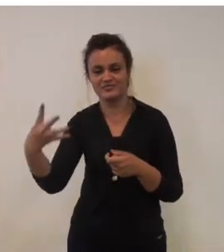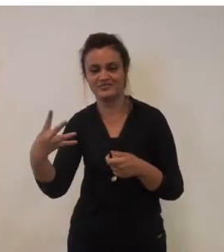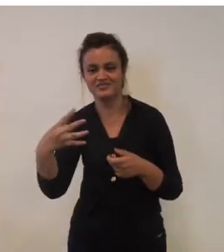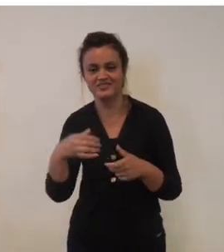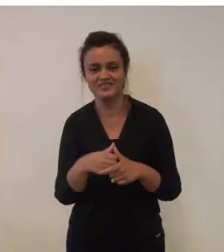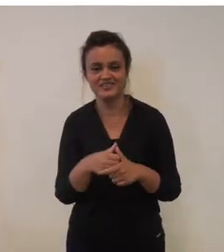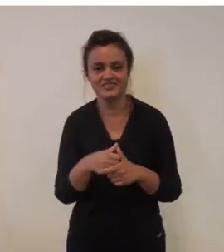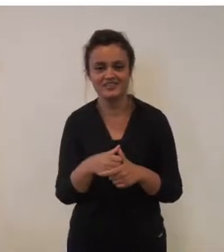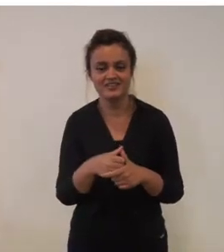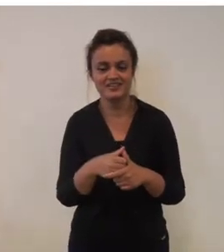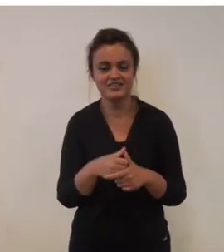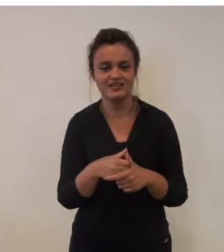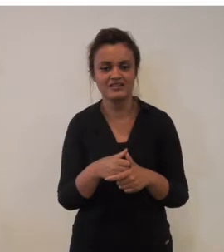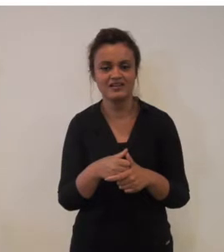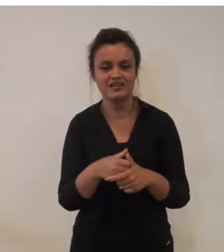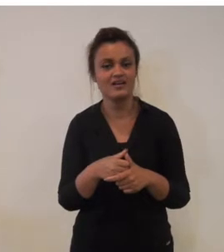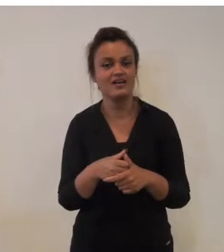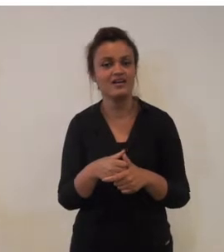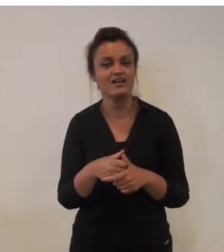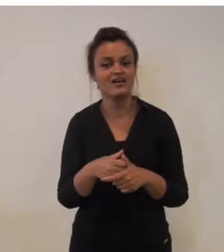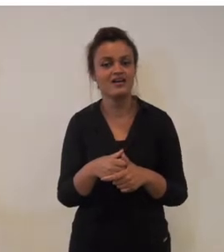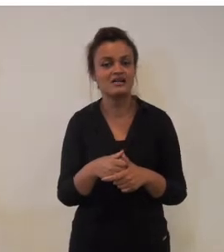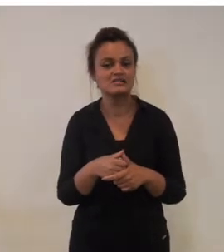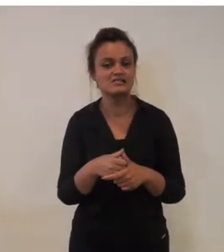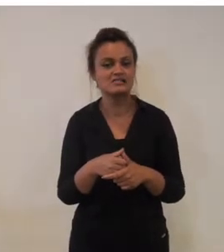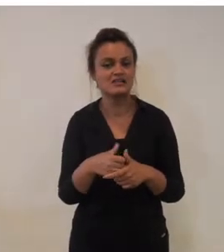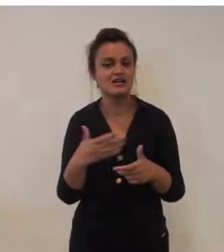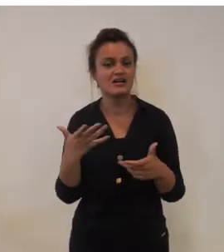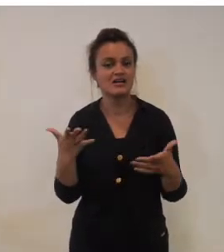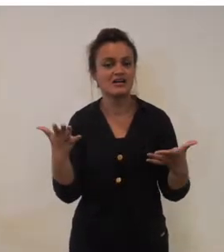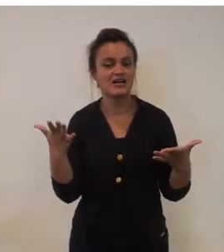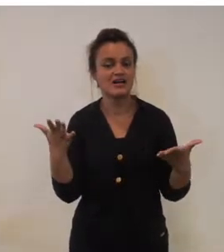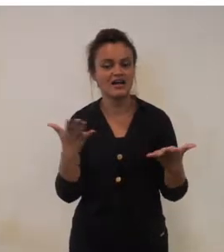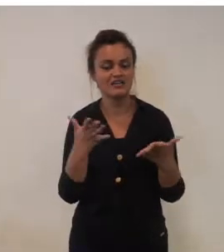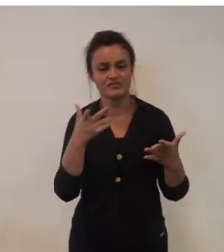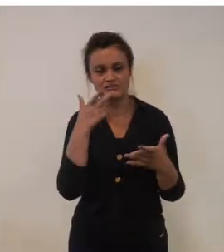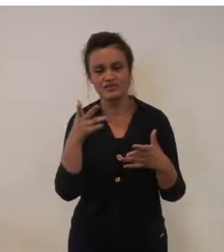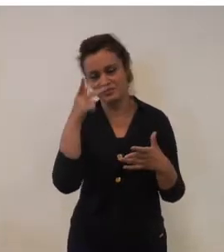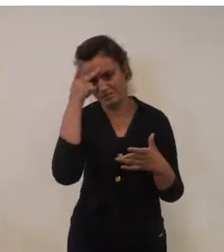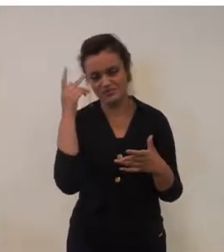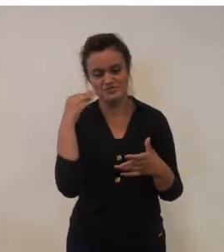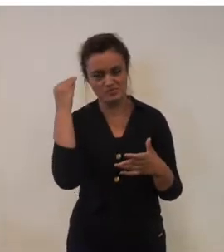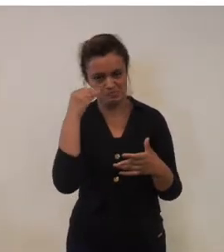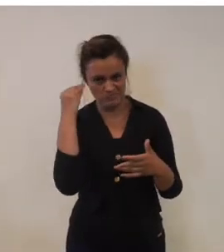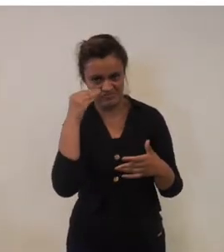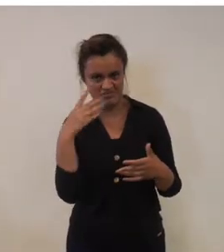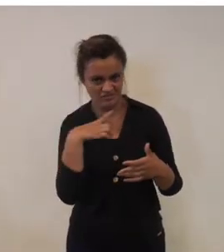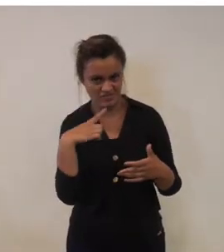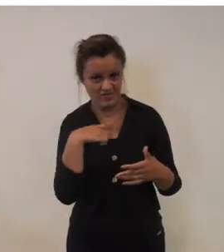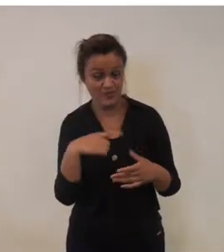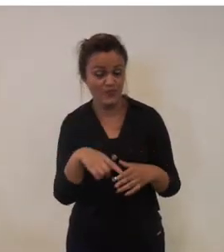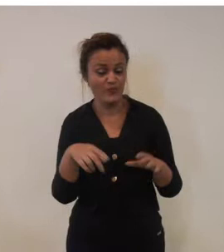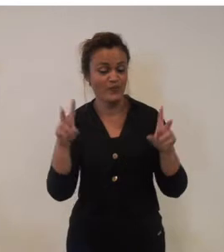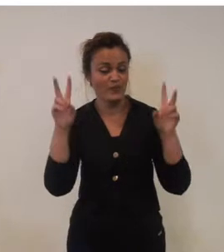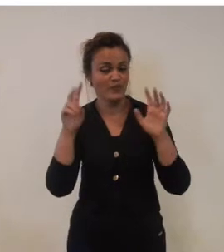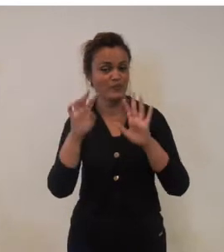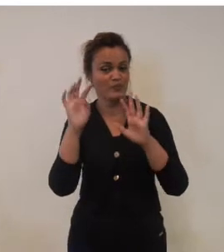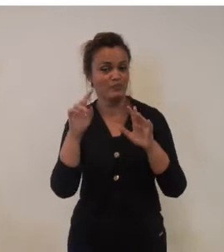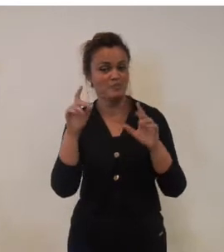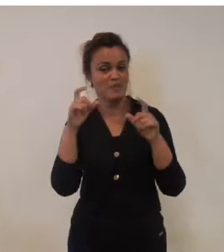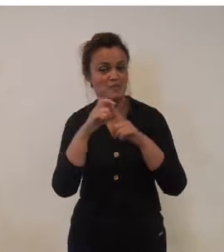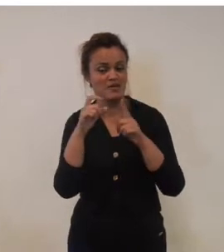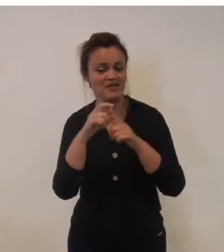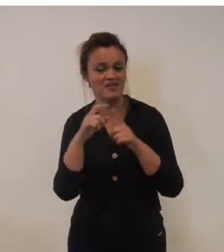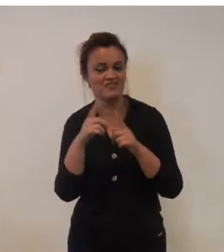isso, como bem, aqui eu estou falando para especialistas, o tema de barreiras